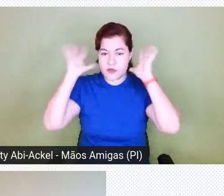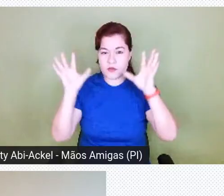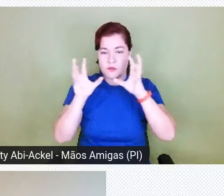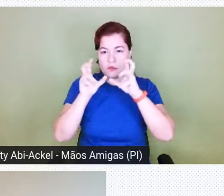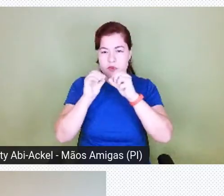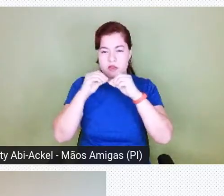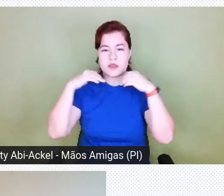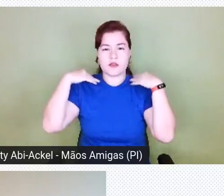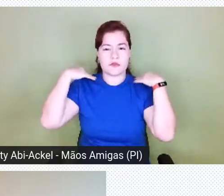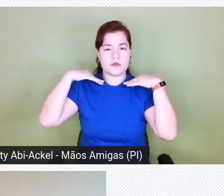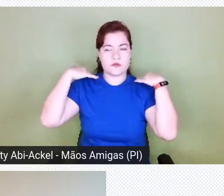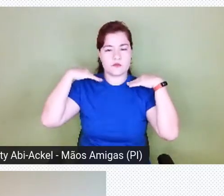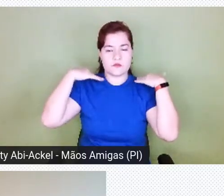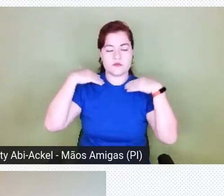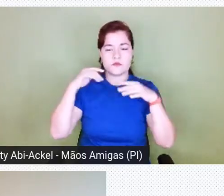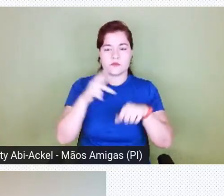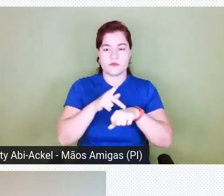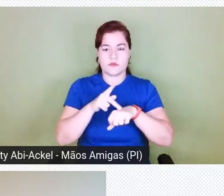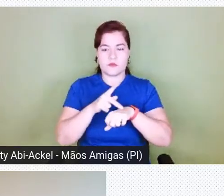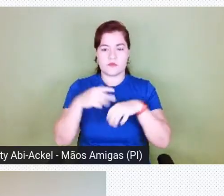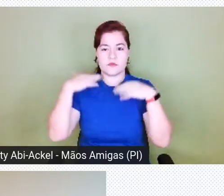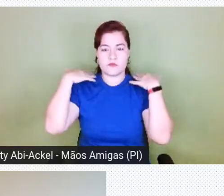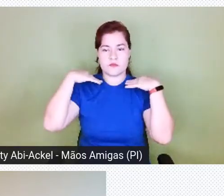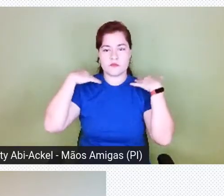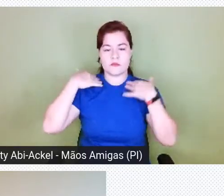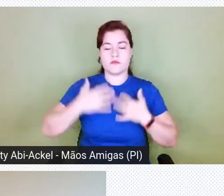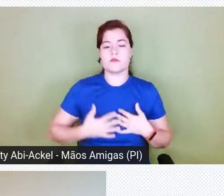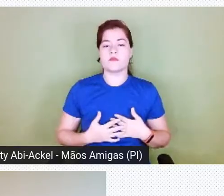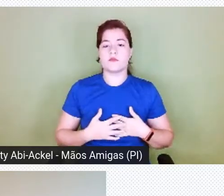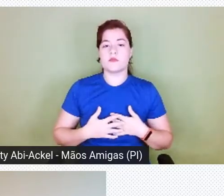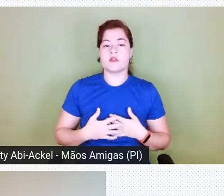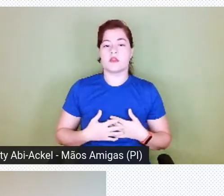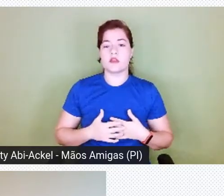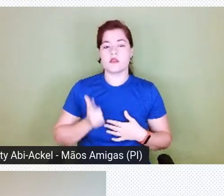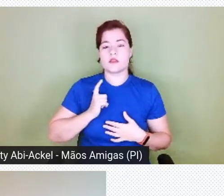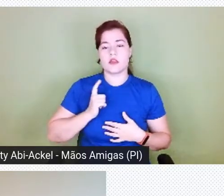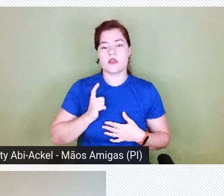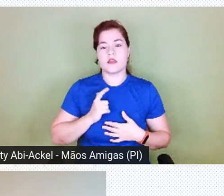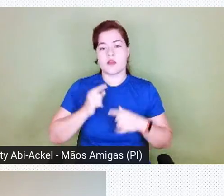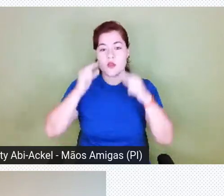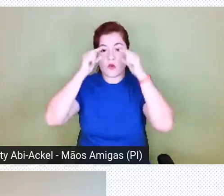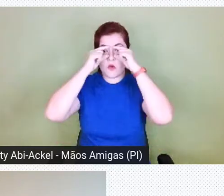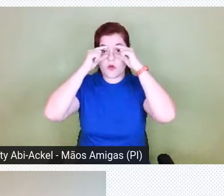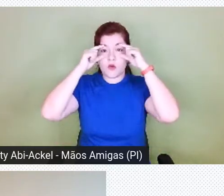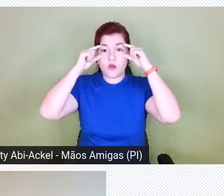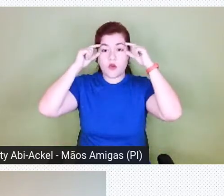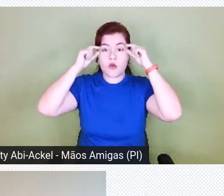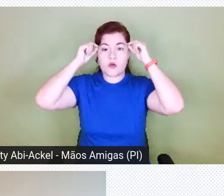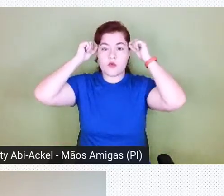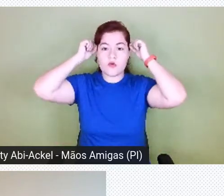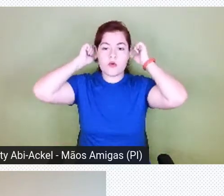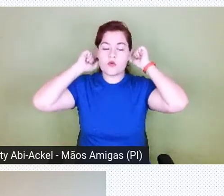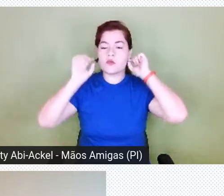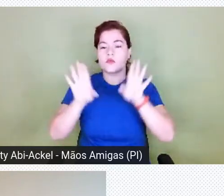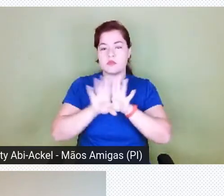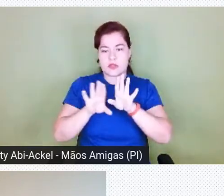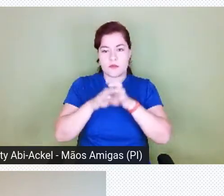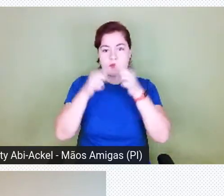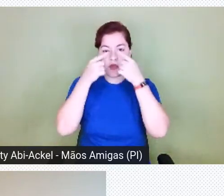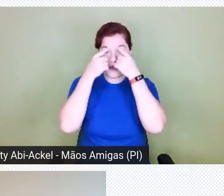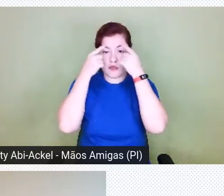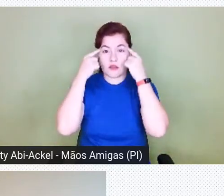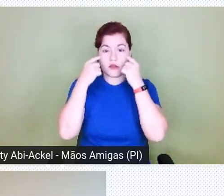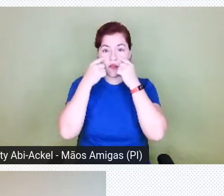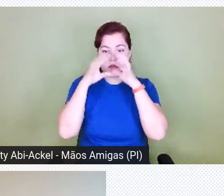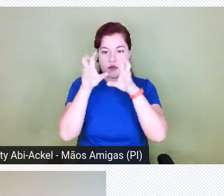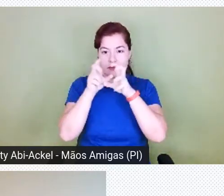na altura do pescoço. Ela usa um óculos também com as armações escuras, não é?